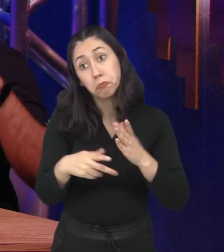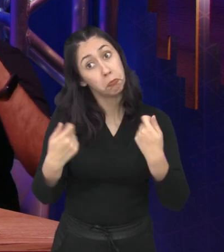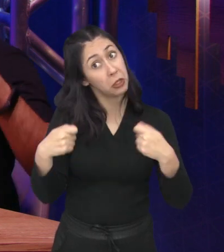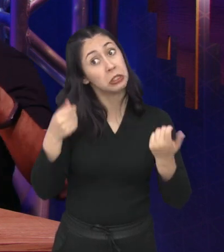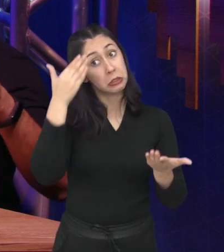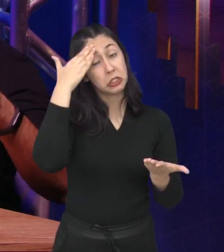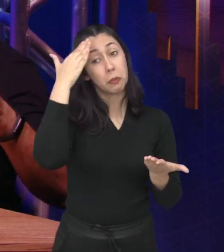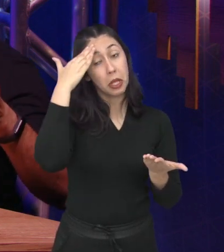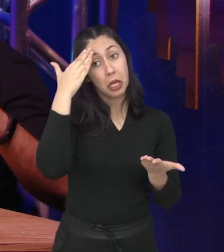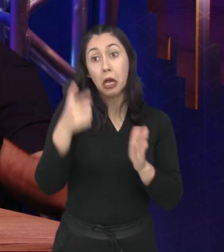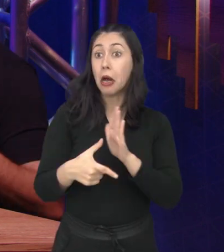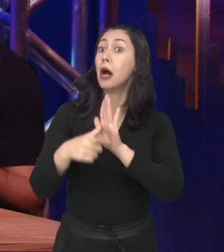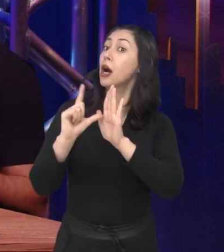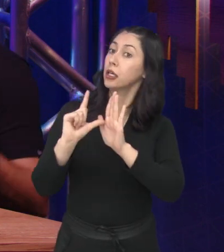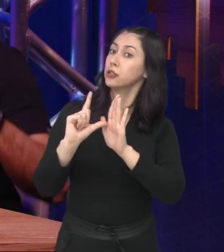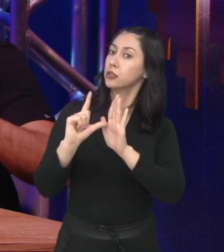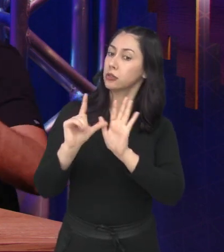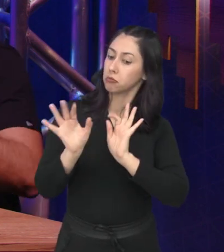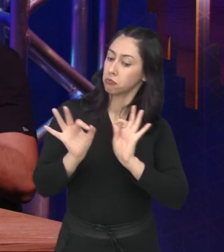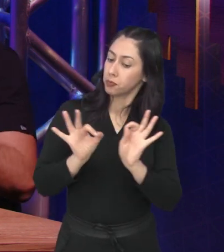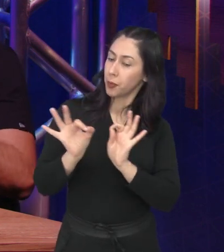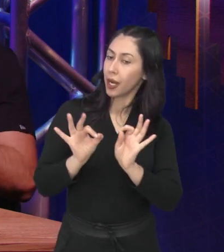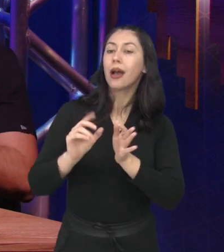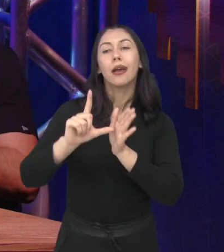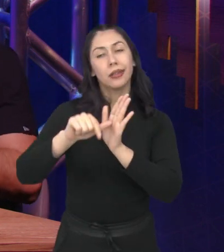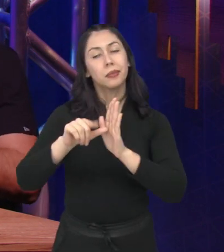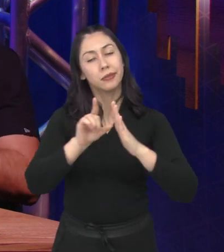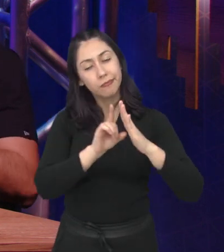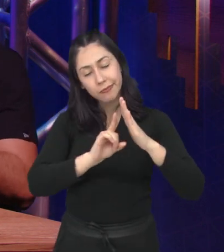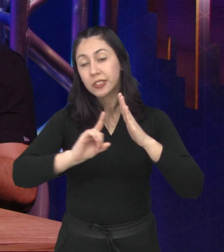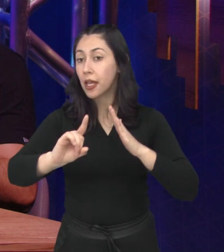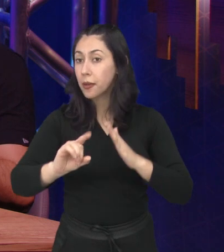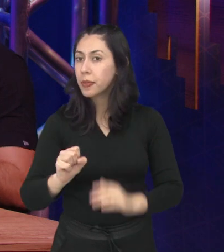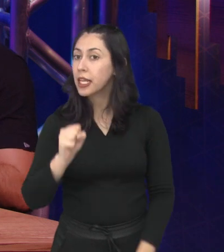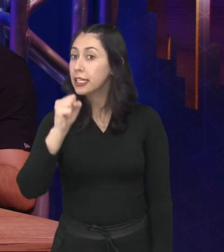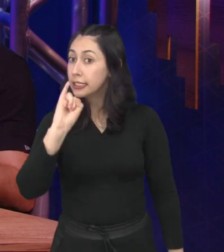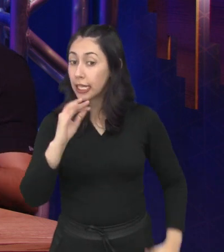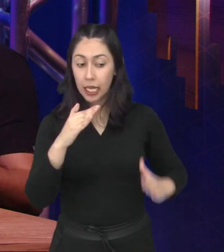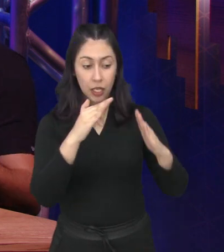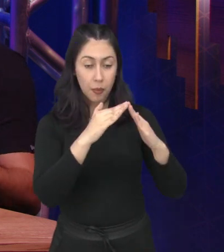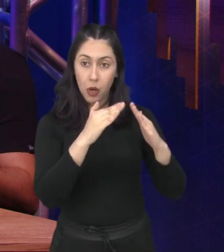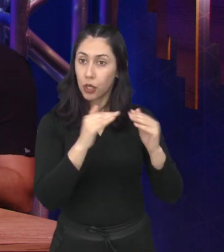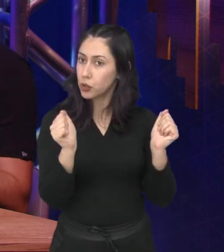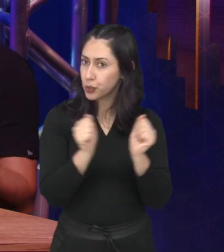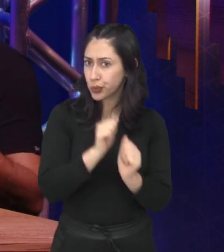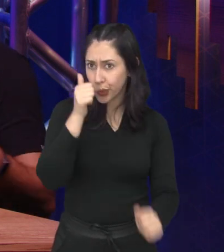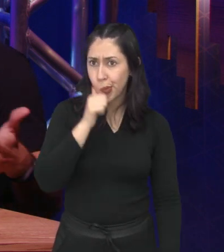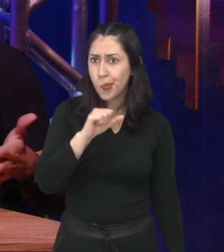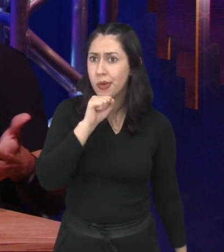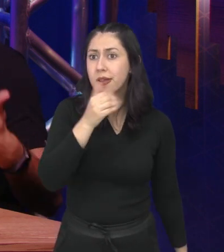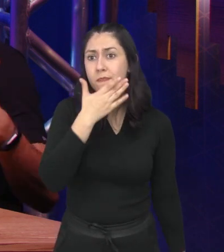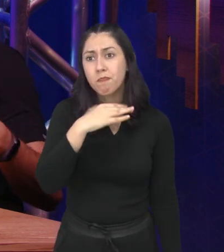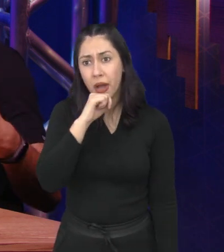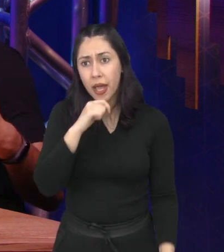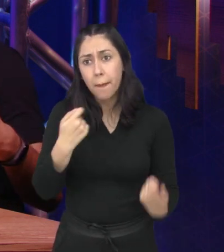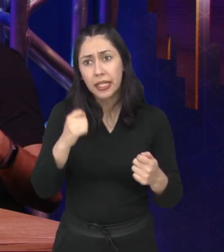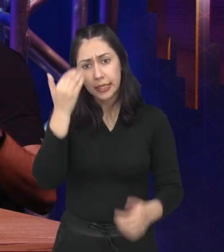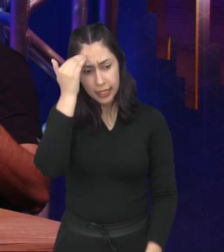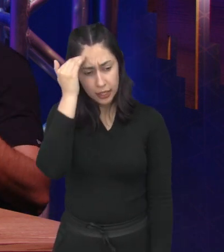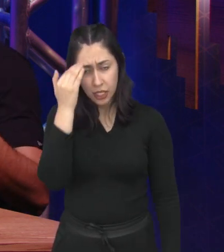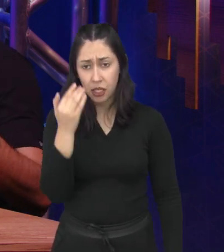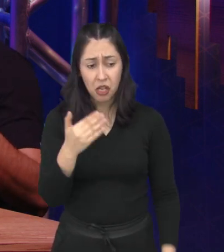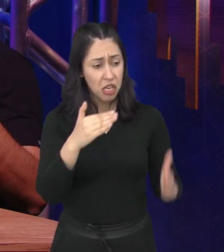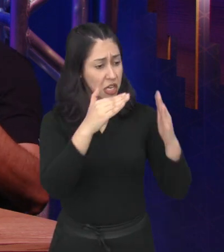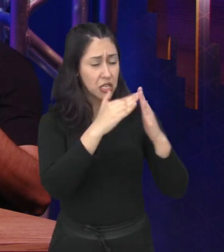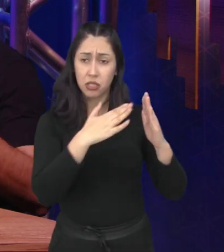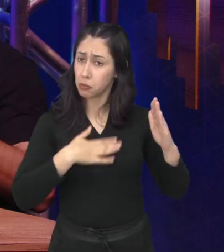preparar antes de sair da casa dos seus pais. E se você mora com seus pais, você precisa agir e falar, essa casa é minha também.